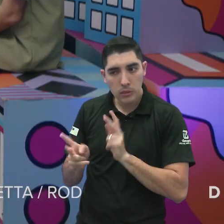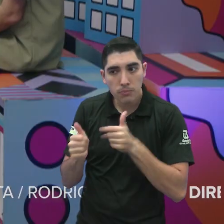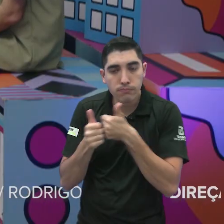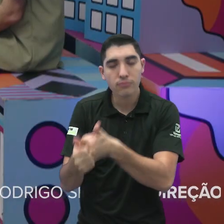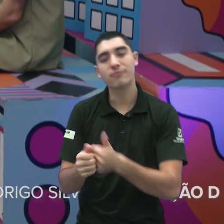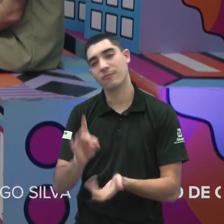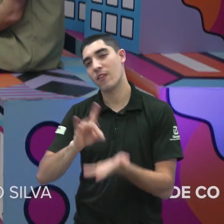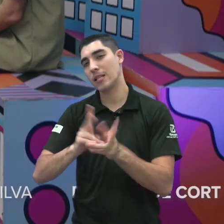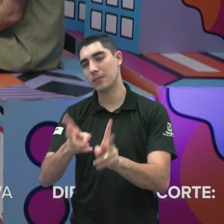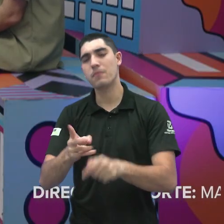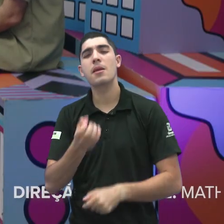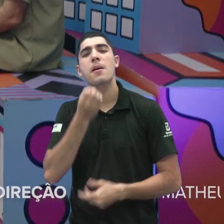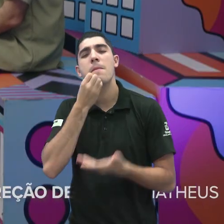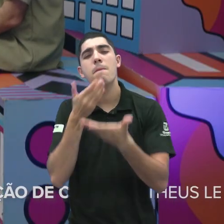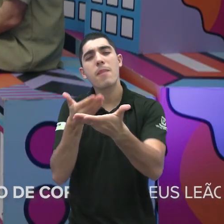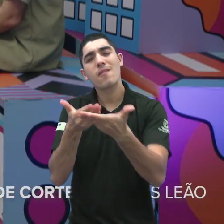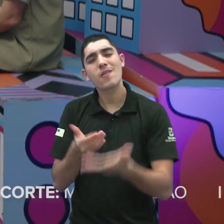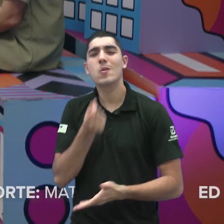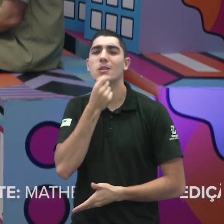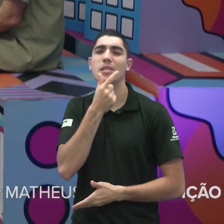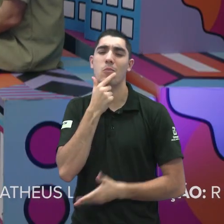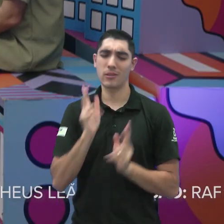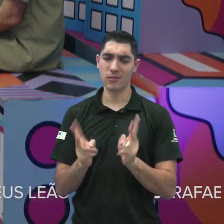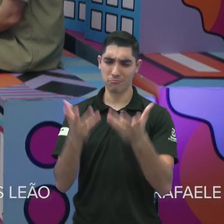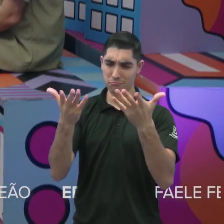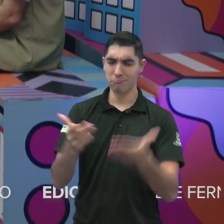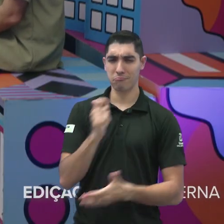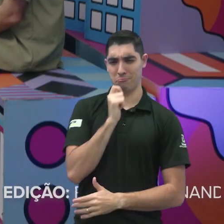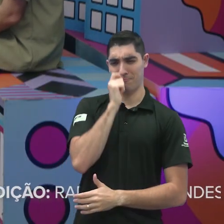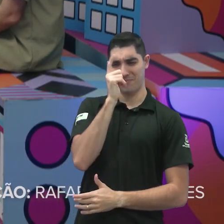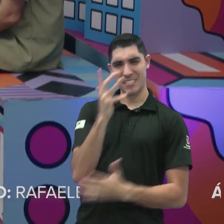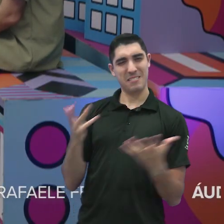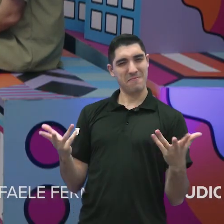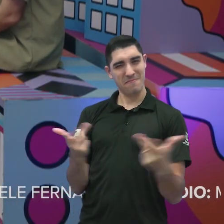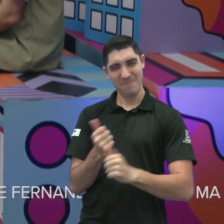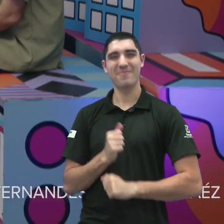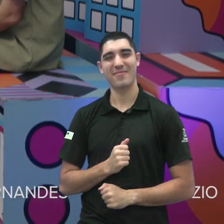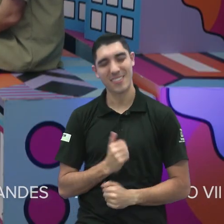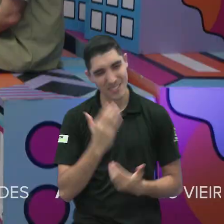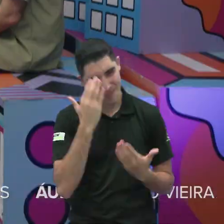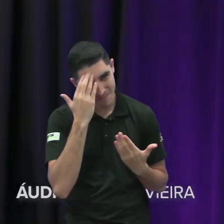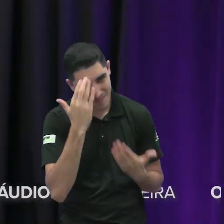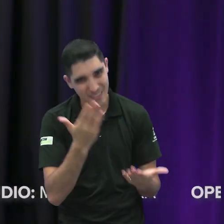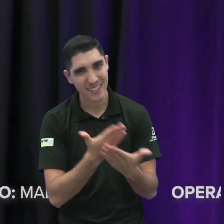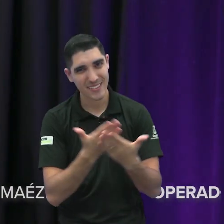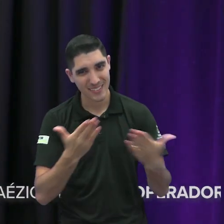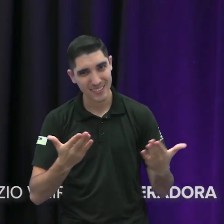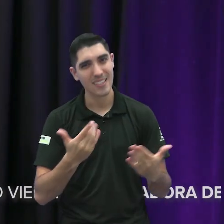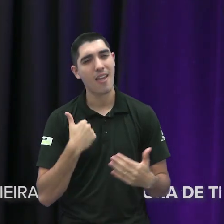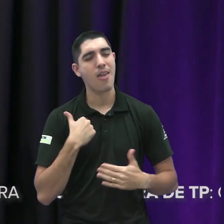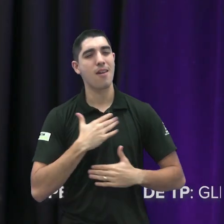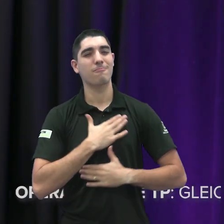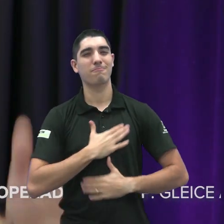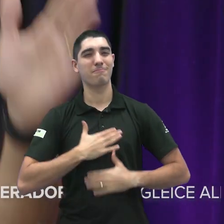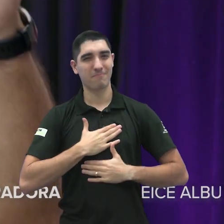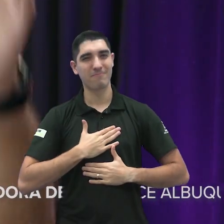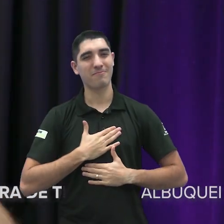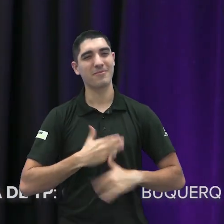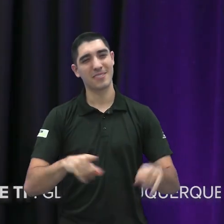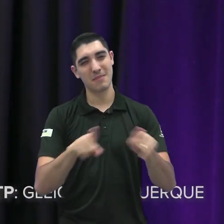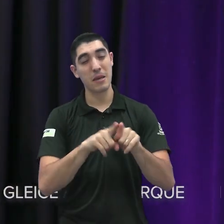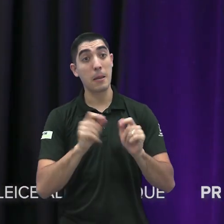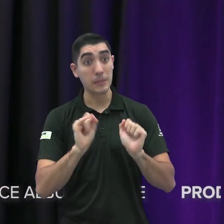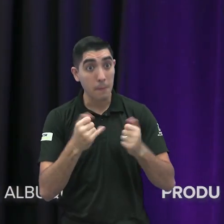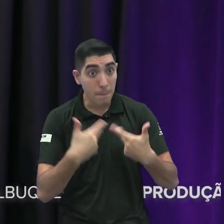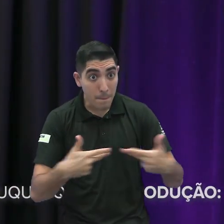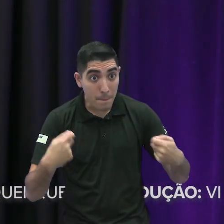Sempre. Samuel, seja bem-vindo sempre na sua elegância, viu? Muito obrigado, gente. Gosto muito de ver, Tá Ligado?